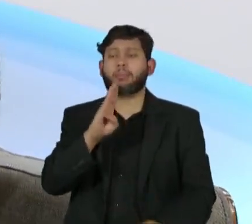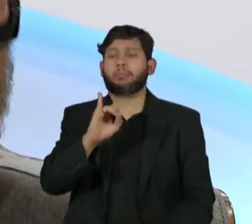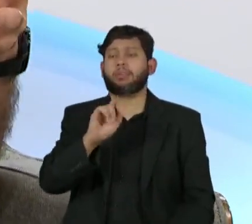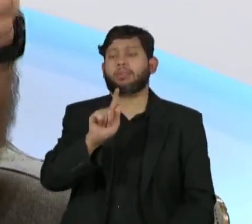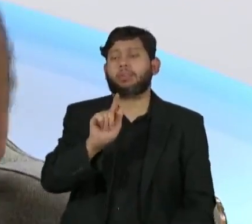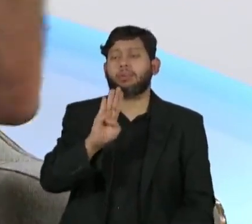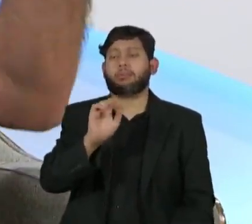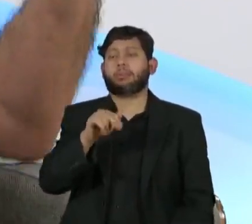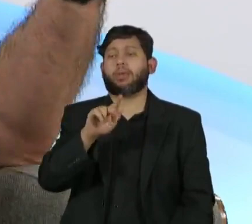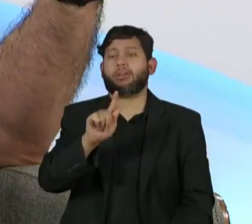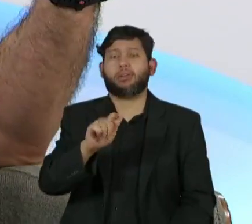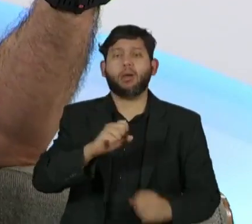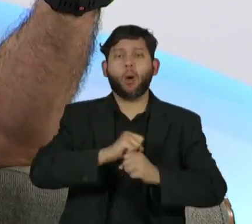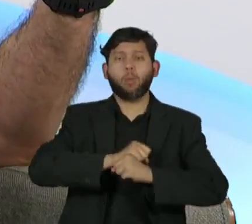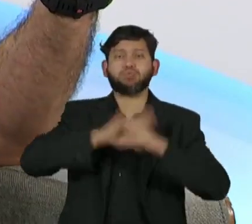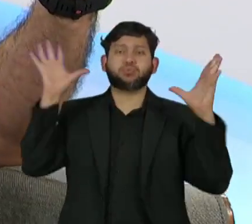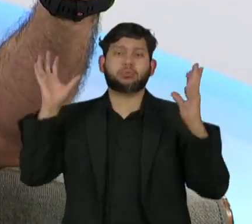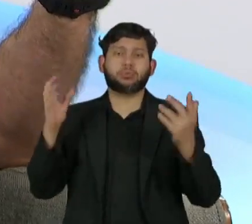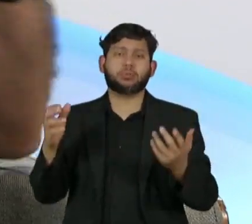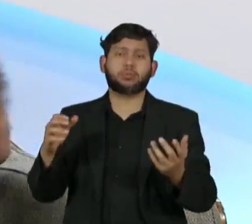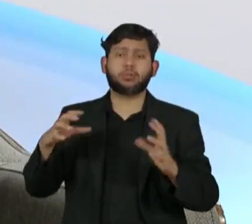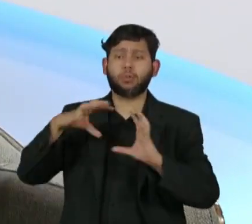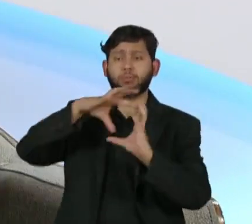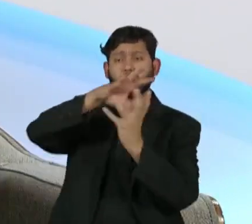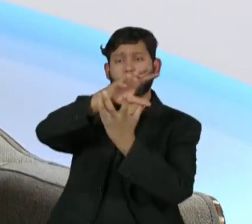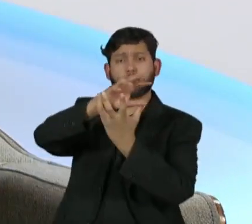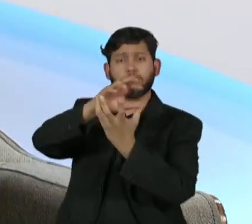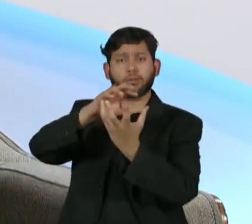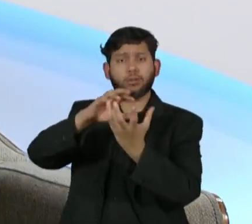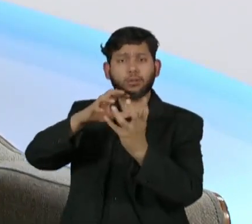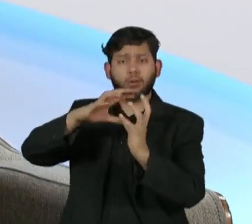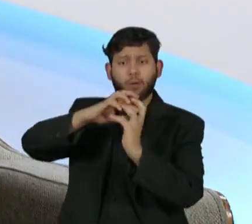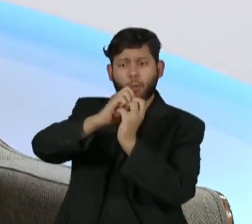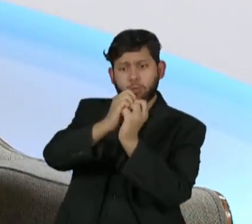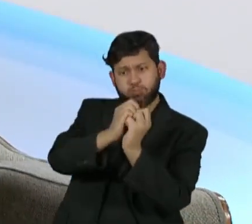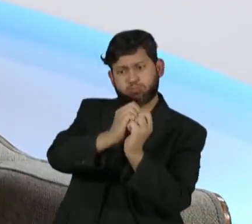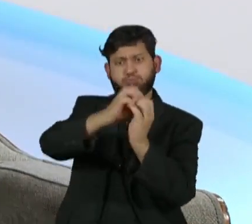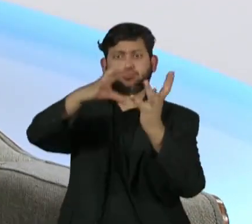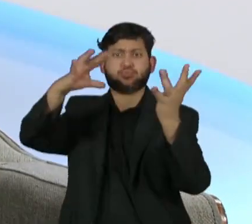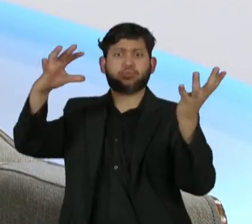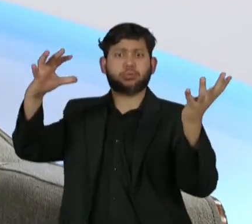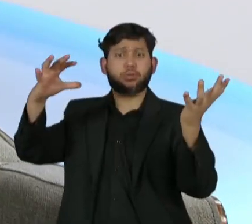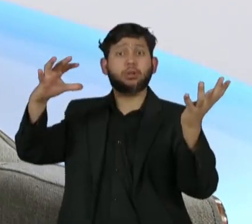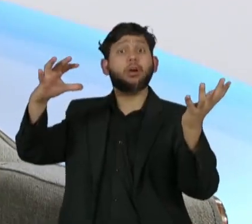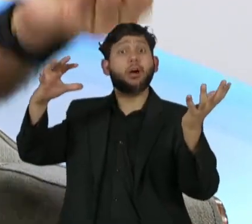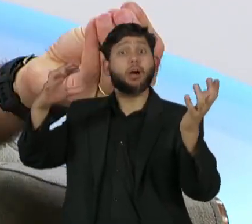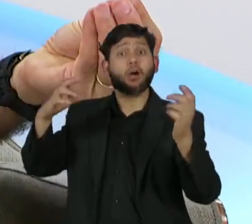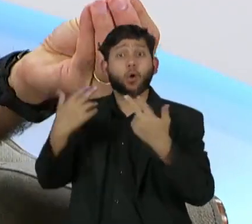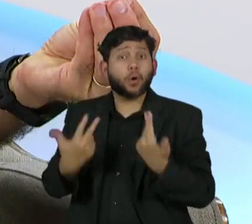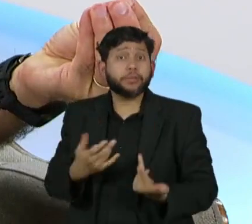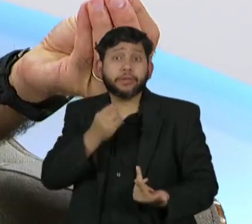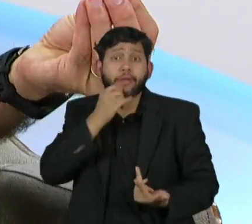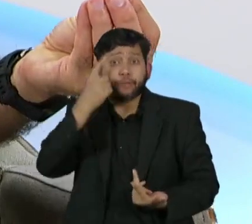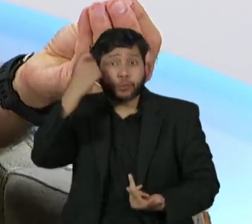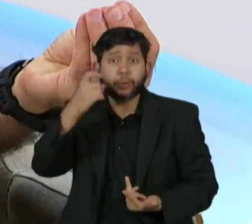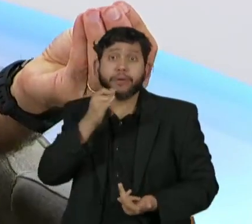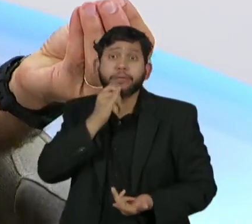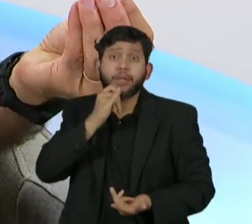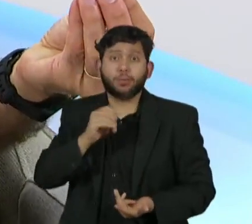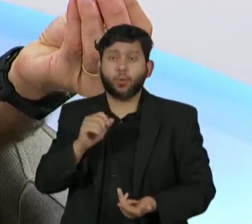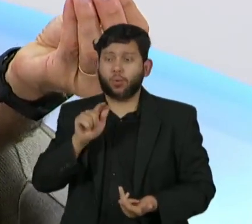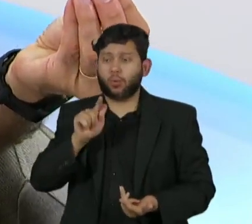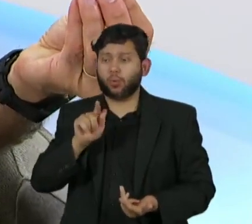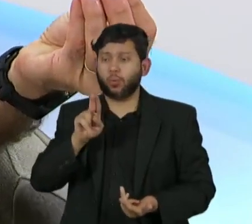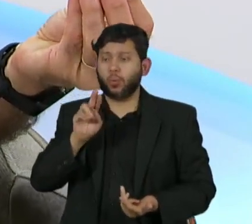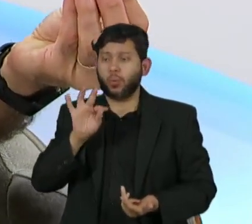Nada no mundo a não ser o universo propriamente dito foi feito em termos de Big Bang até agora se você pegar por exemplo a invenção da Imprensa para o